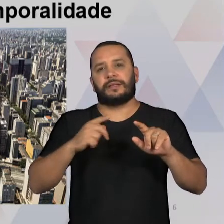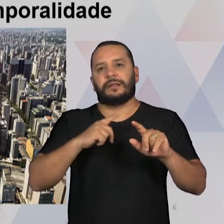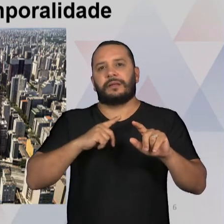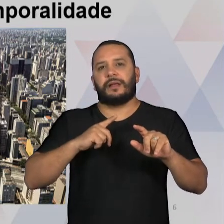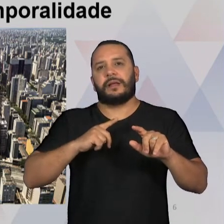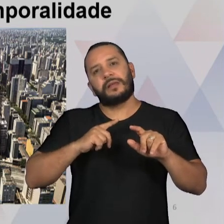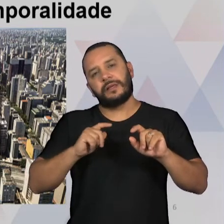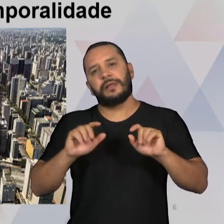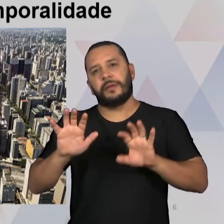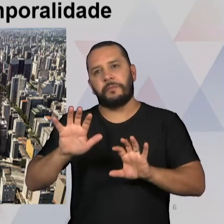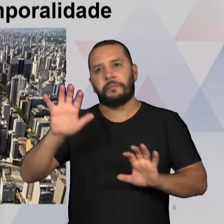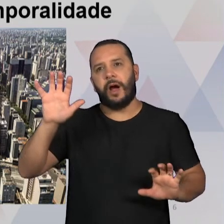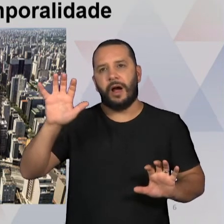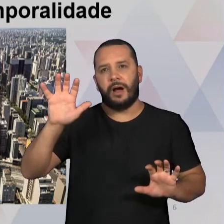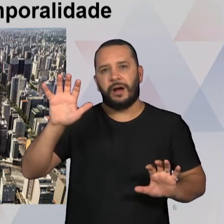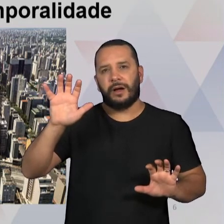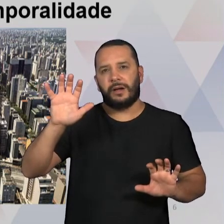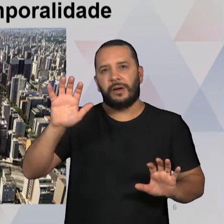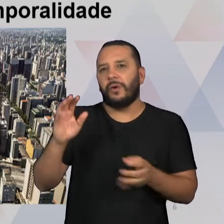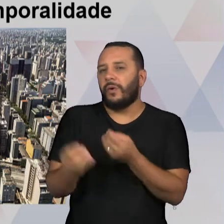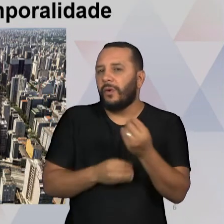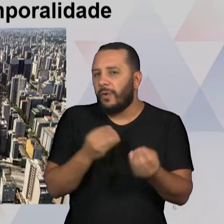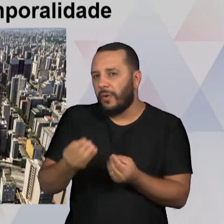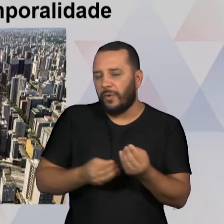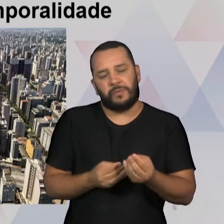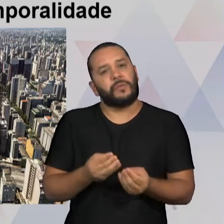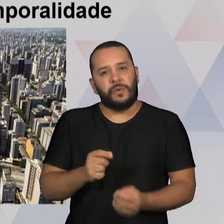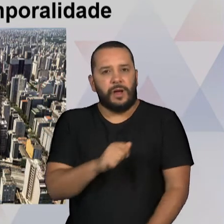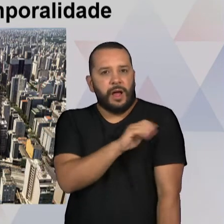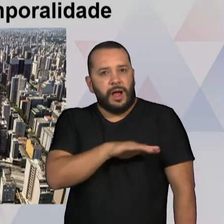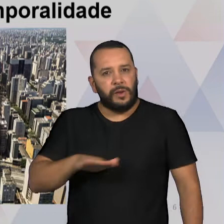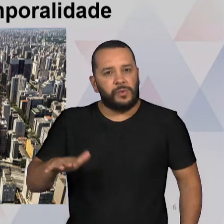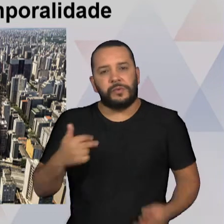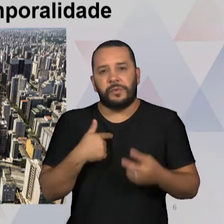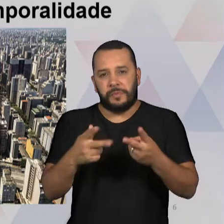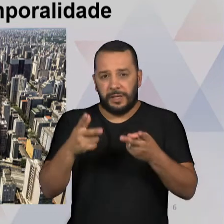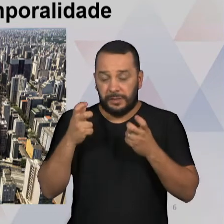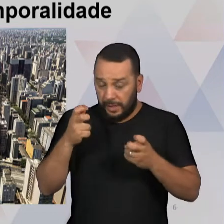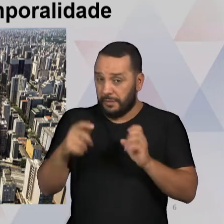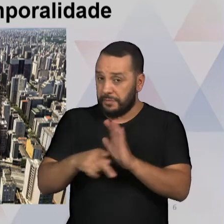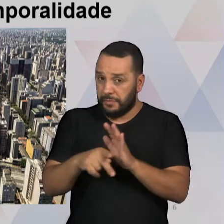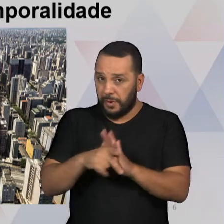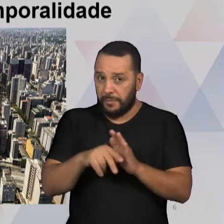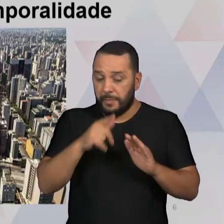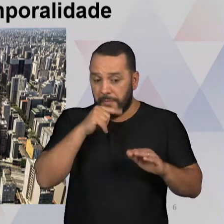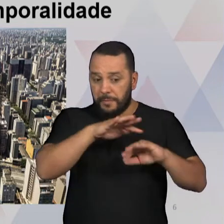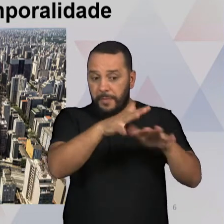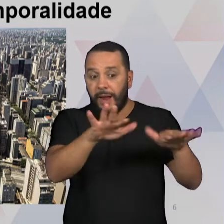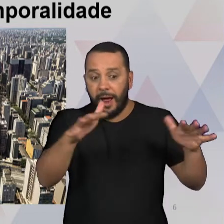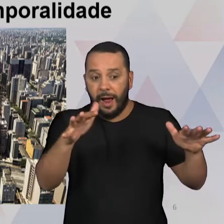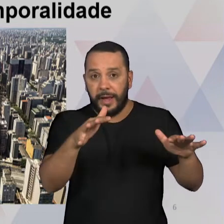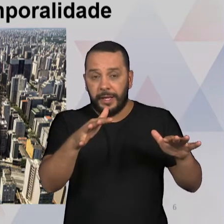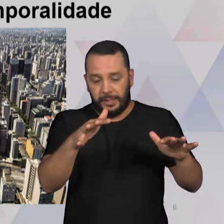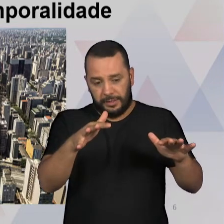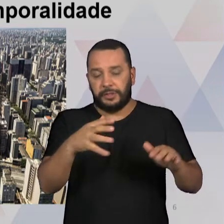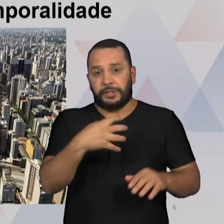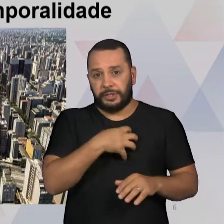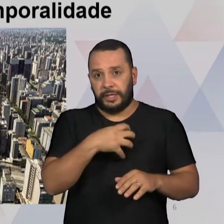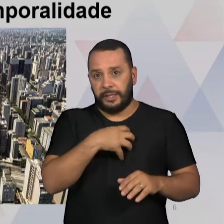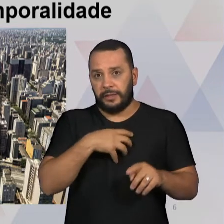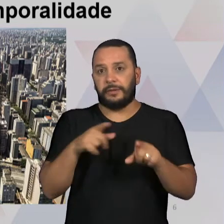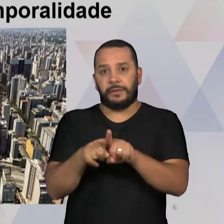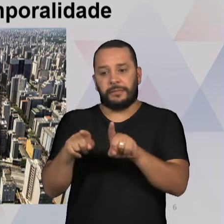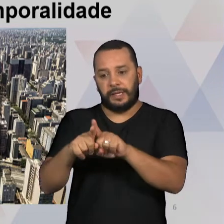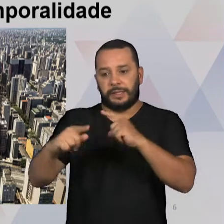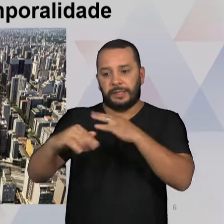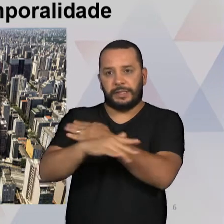o que elementos o aluno observa na imagem de uma praia e que elementos ele observa